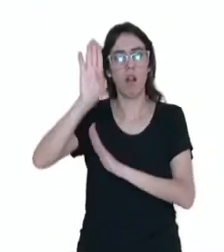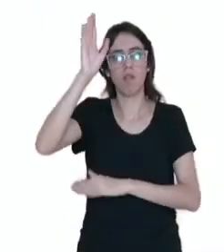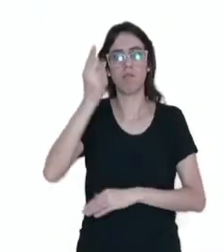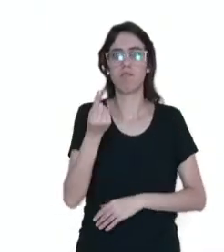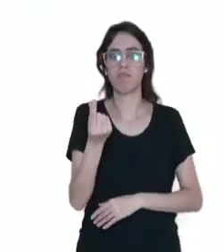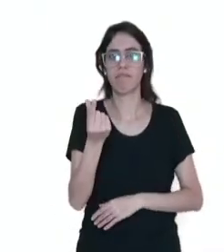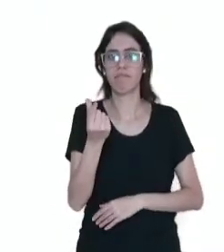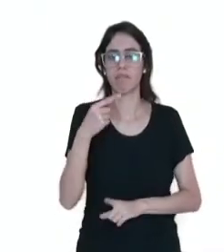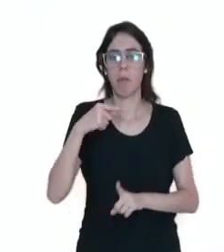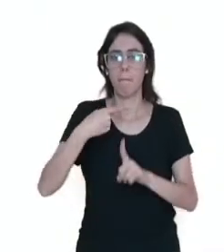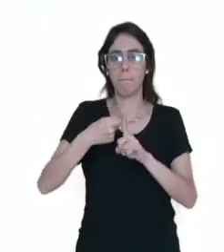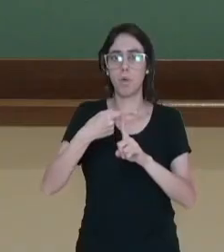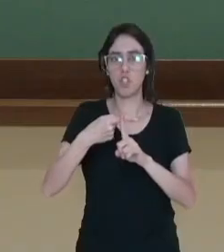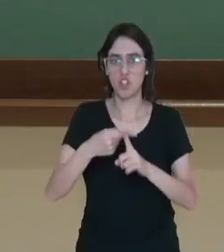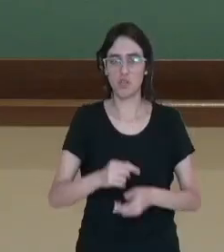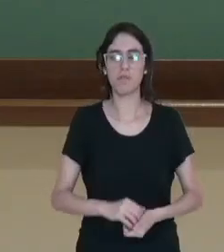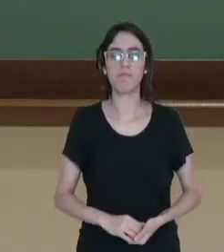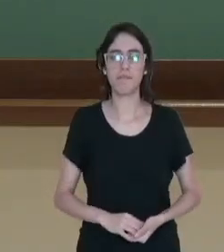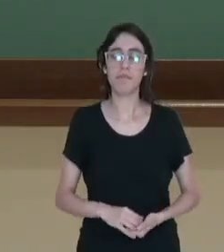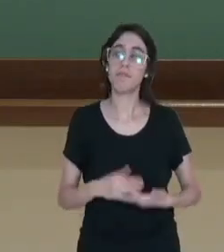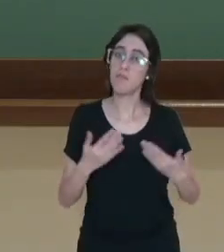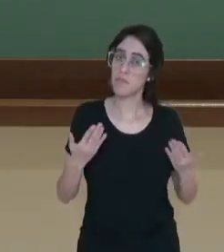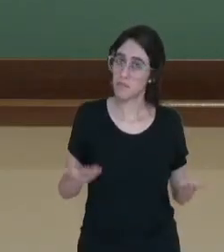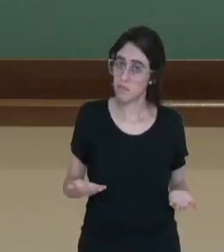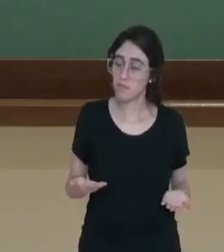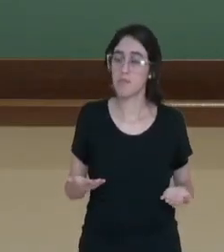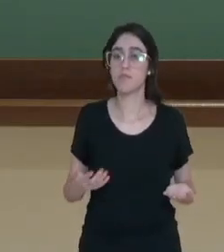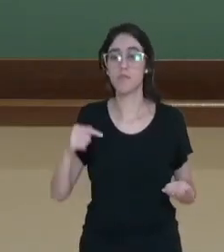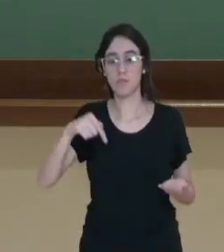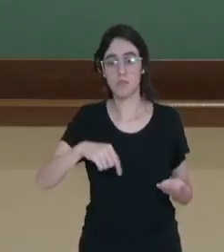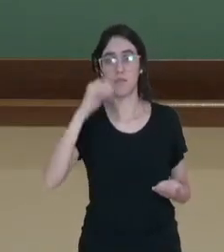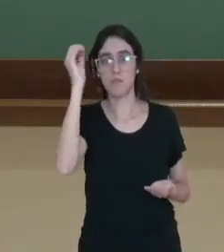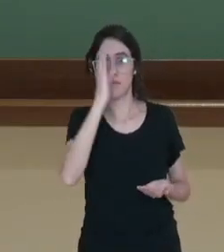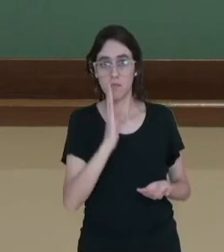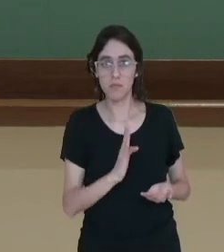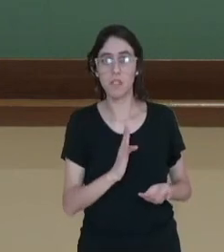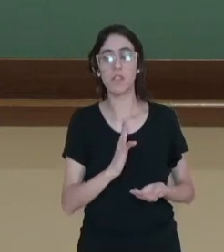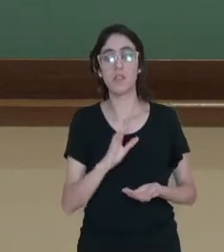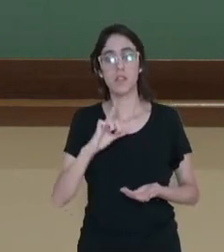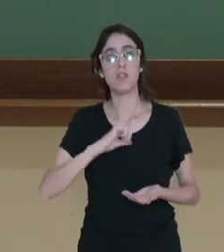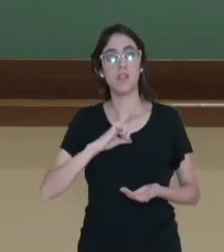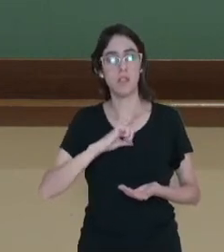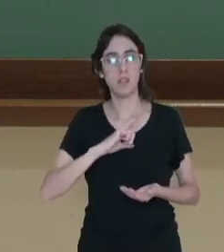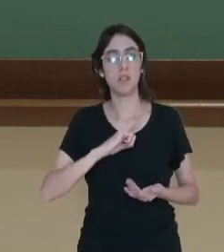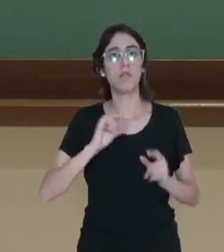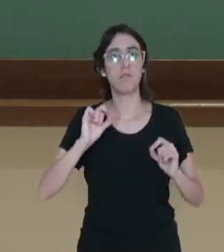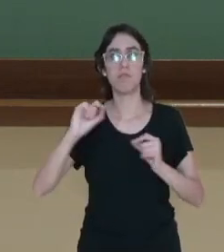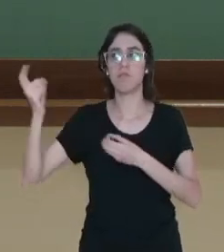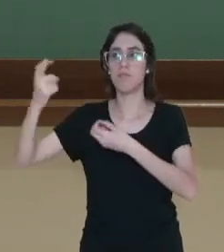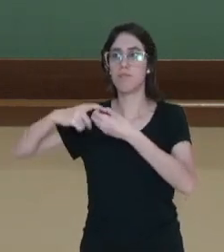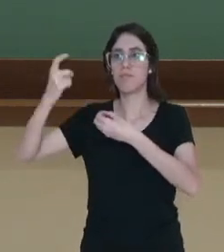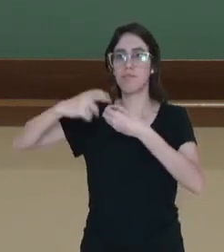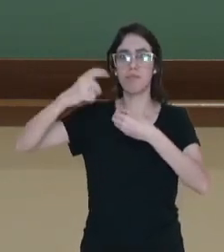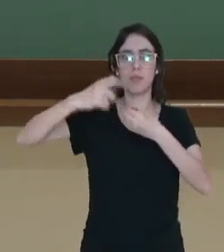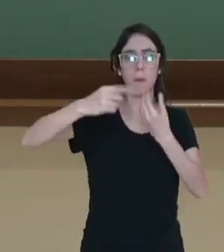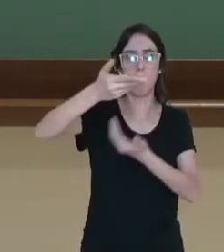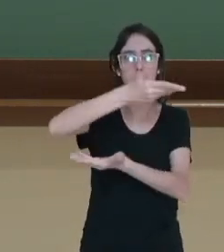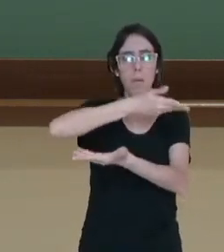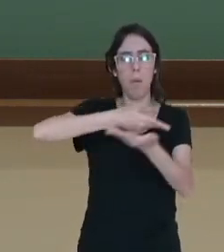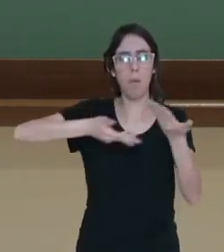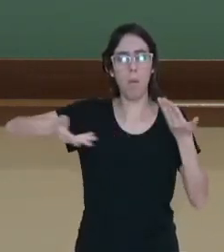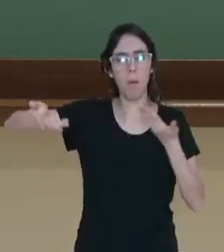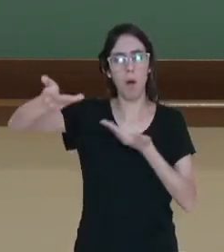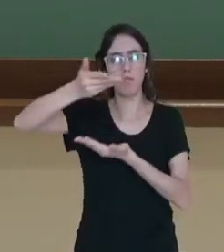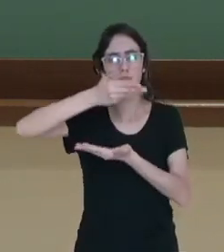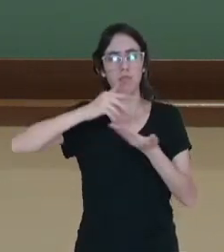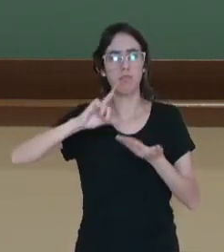balança comercial durante o período. Portanto, o Brasil teve maior rede de parceiros comerciais, incentivo às